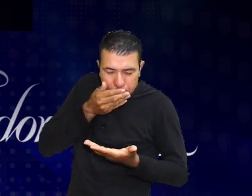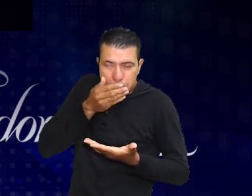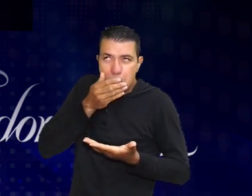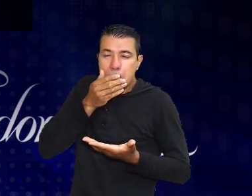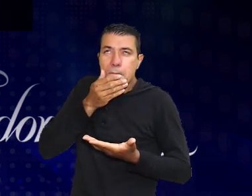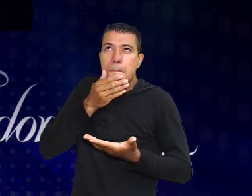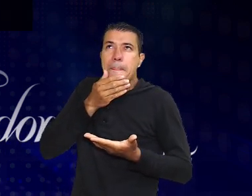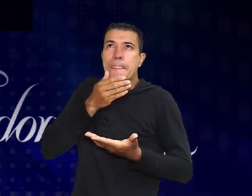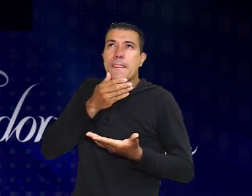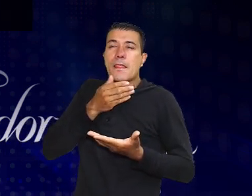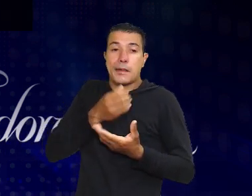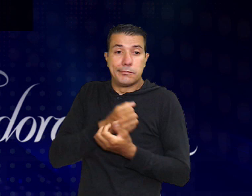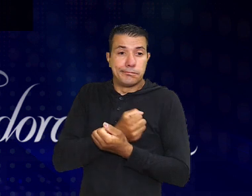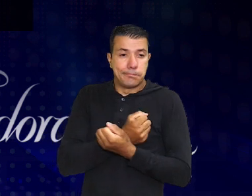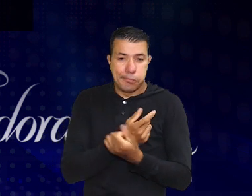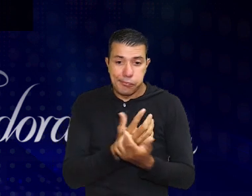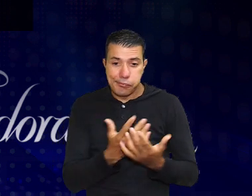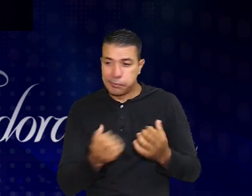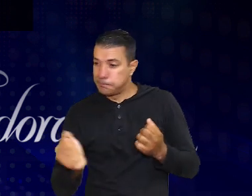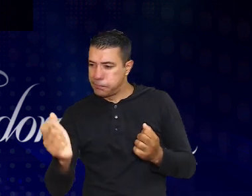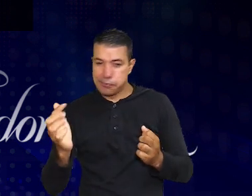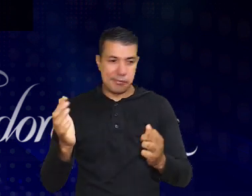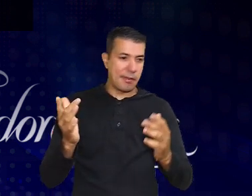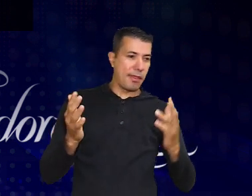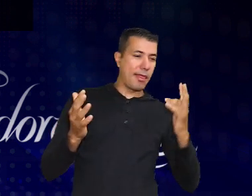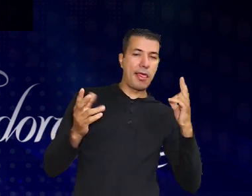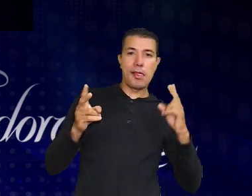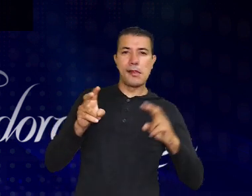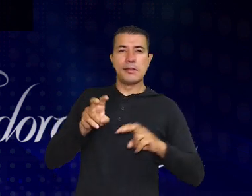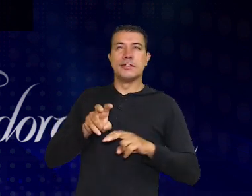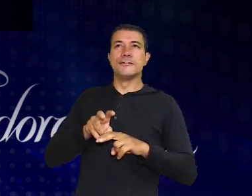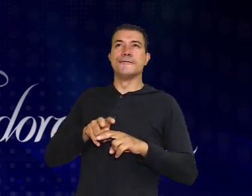beber, e em pastos verdes vou